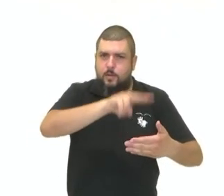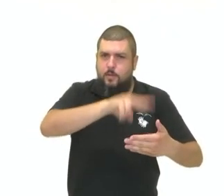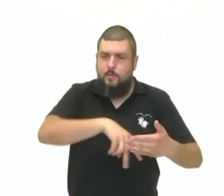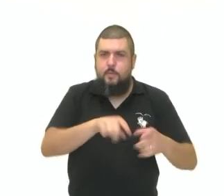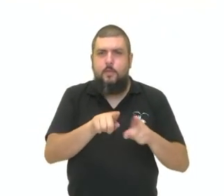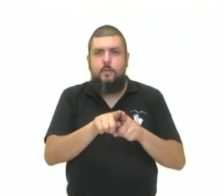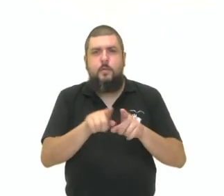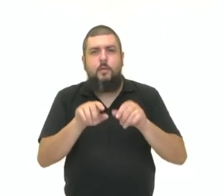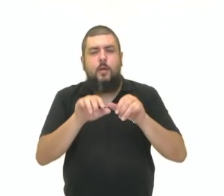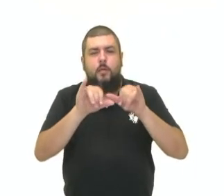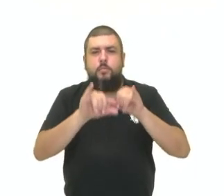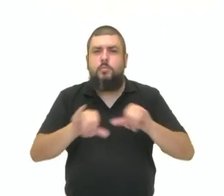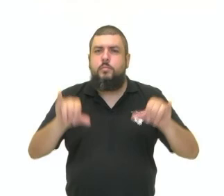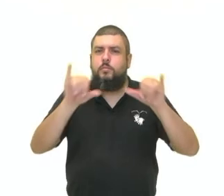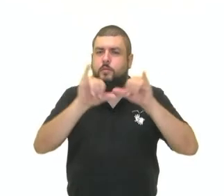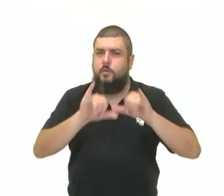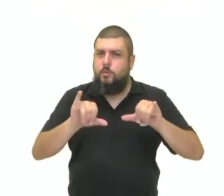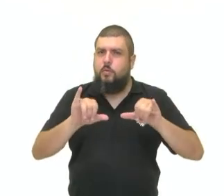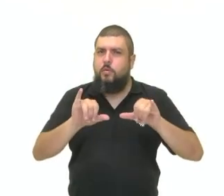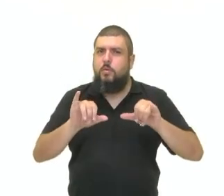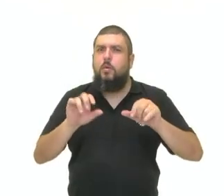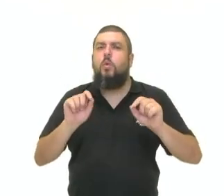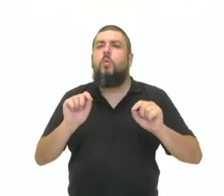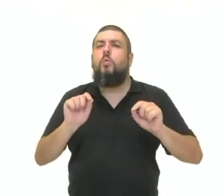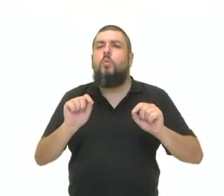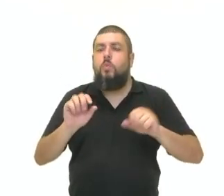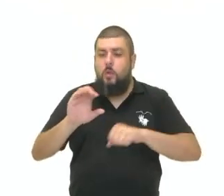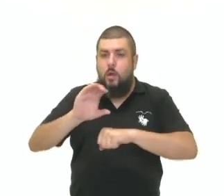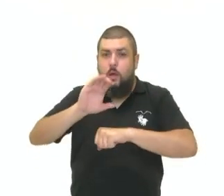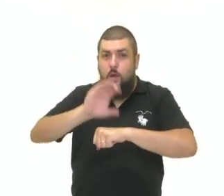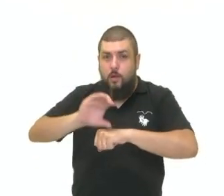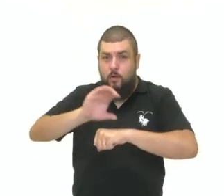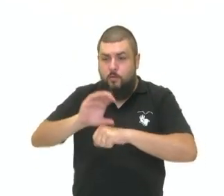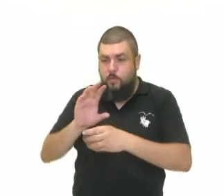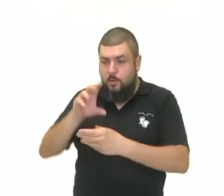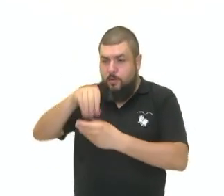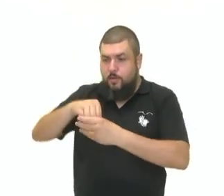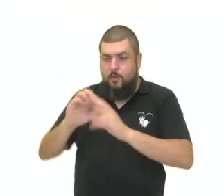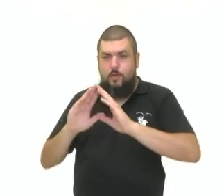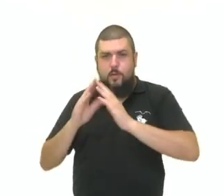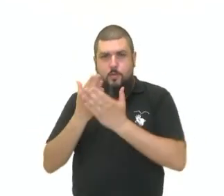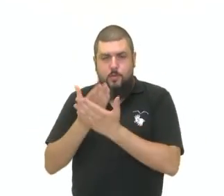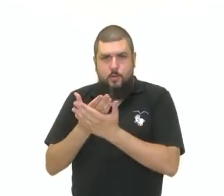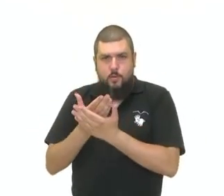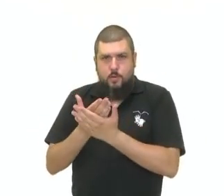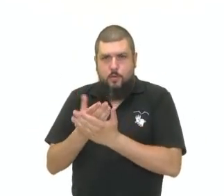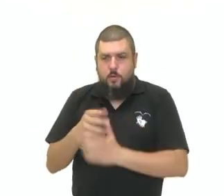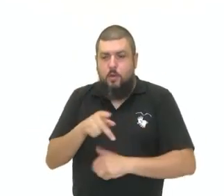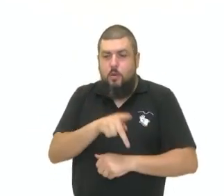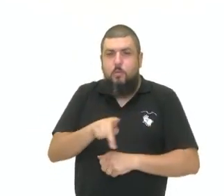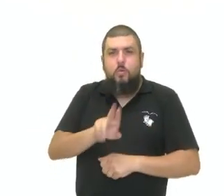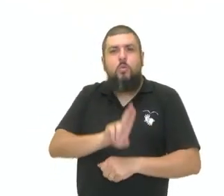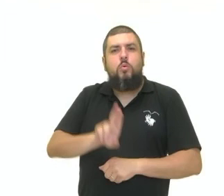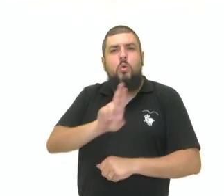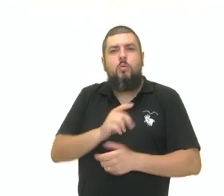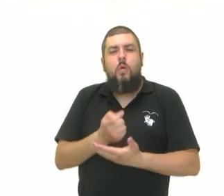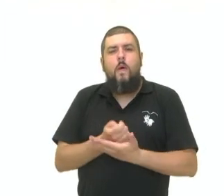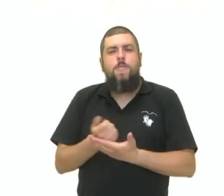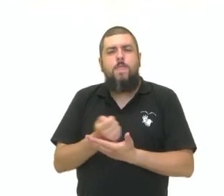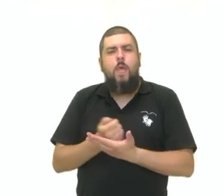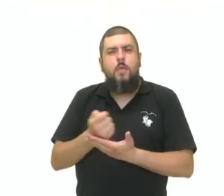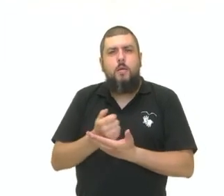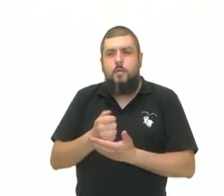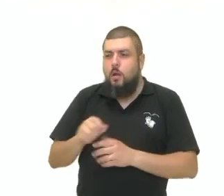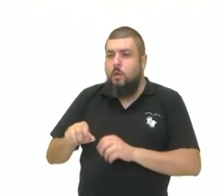de notícia sobre um curso desenvolvido em uma escola que utiliza fake news para ensinar ciência